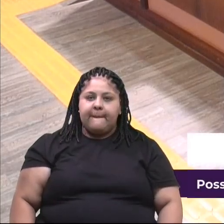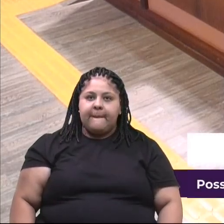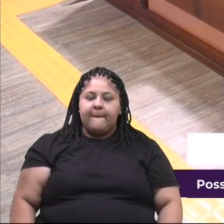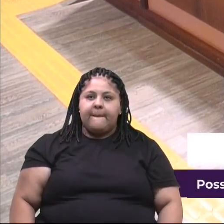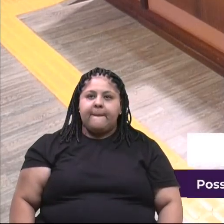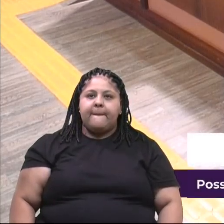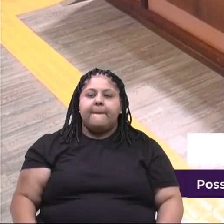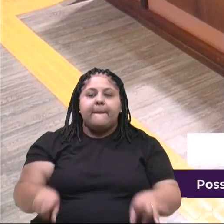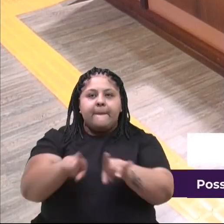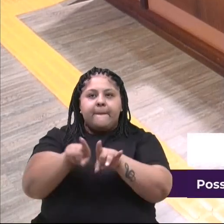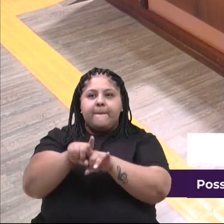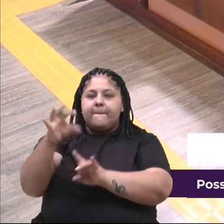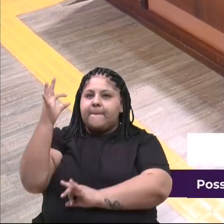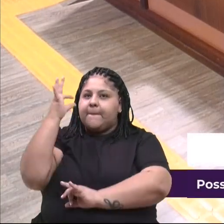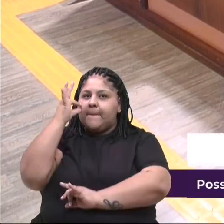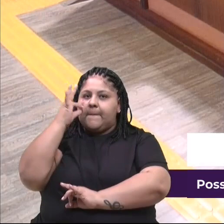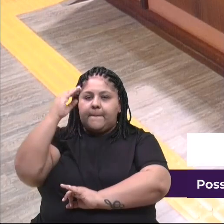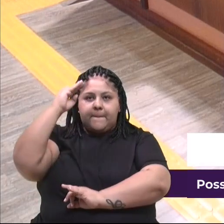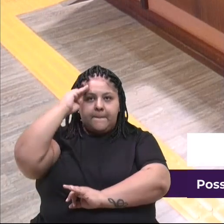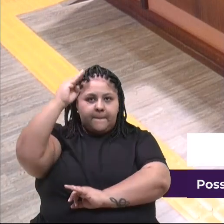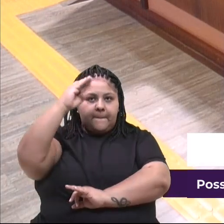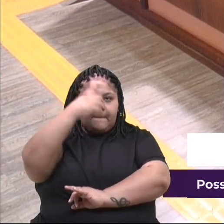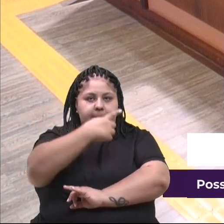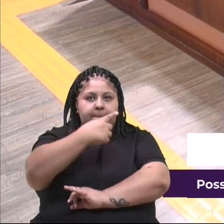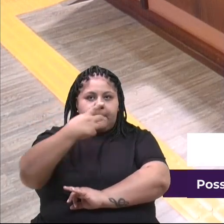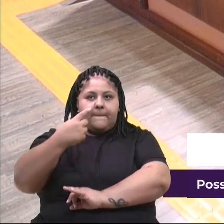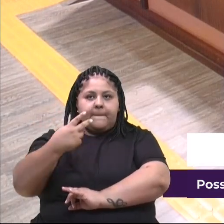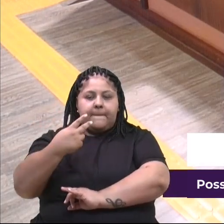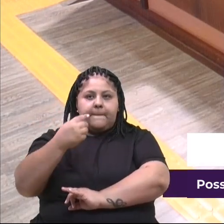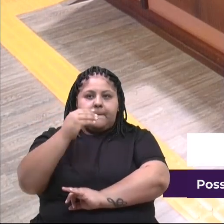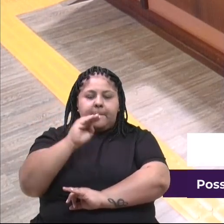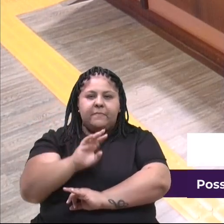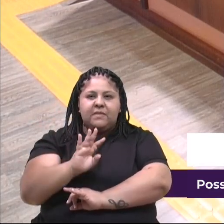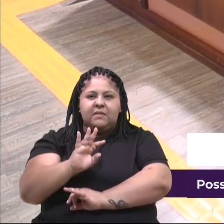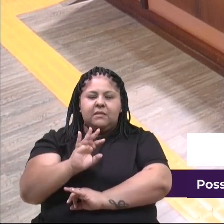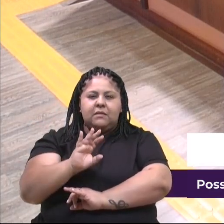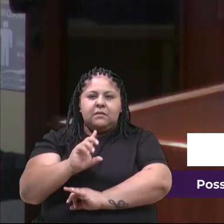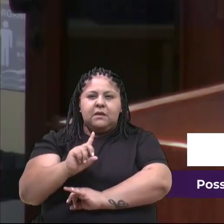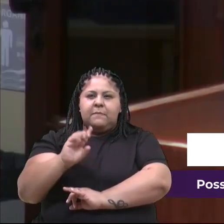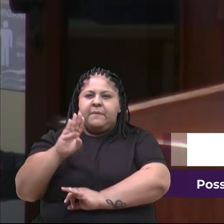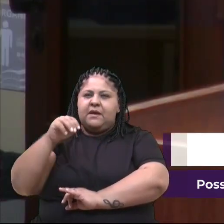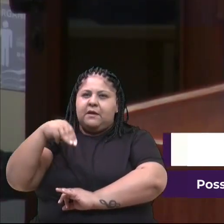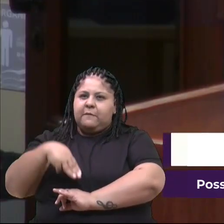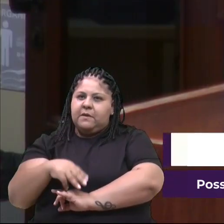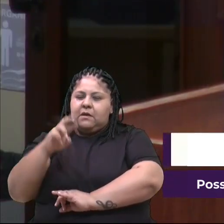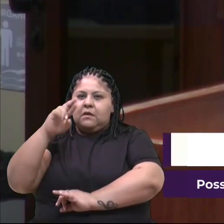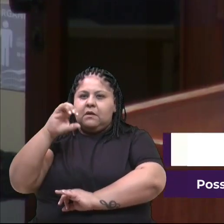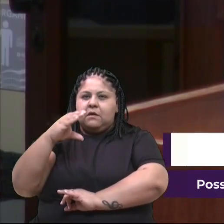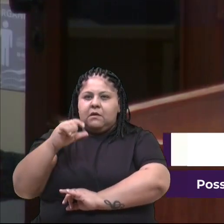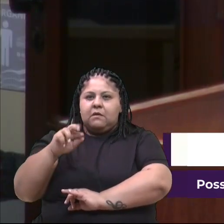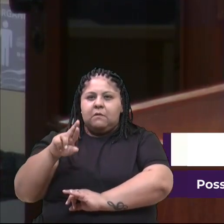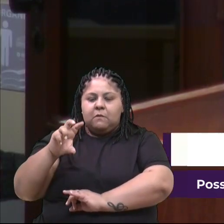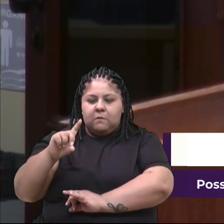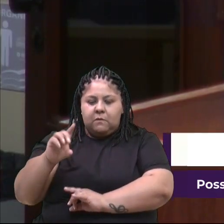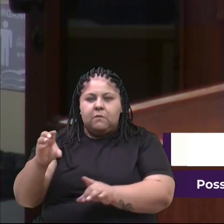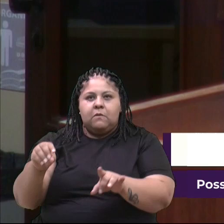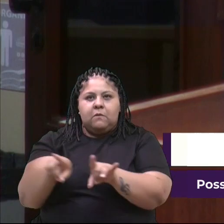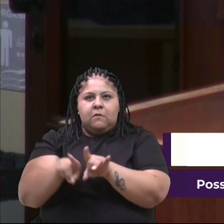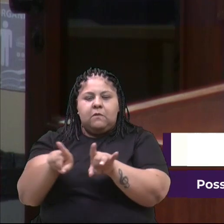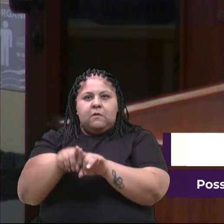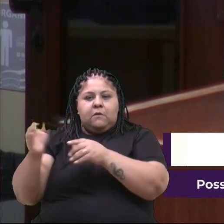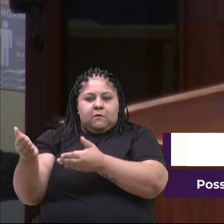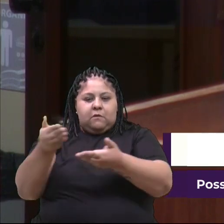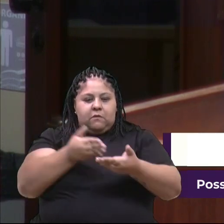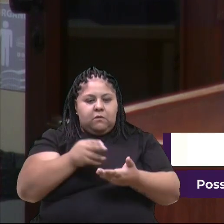Registramos a presença do comandante do 12º BPM, Ricardo Moreira de Vargas, e, de imediato, convidamos para fazer uso